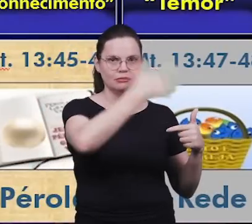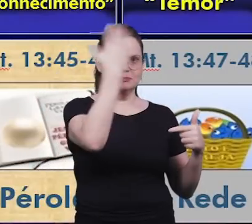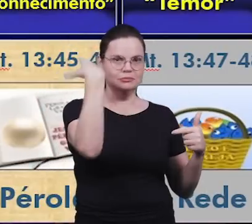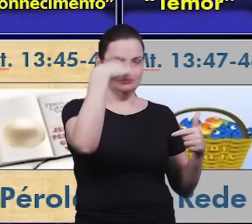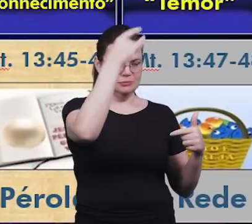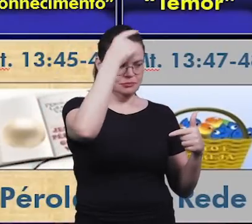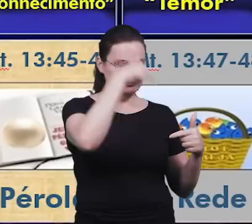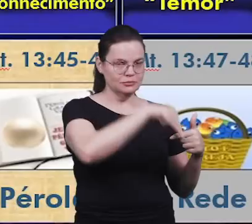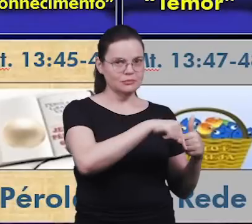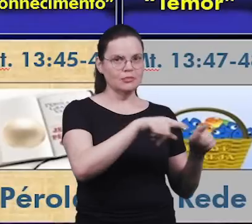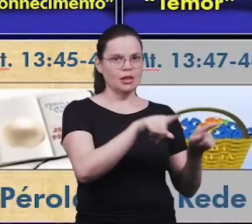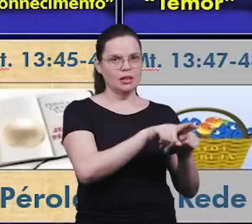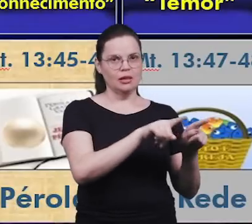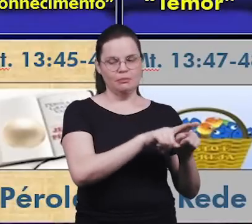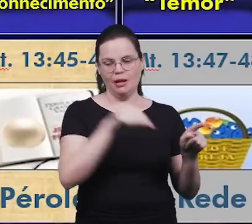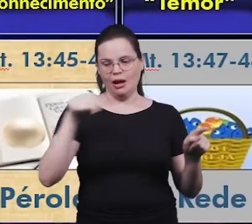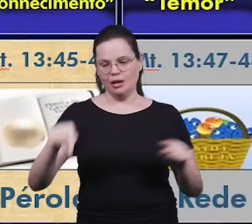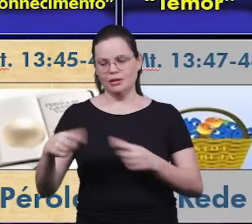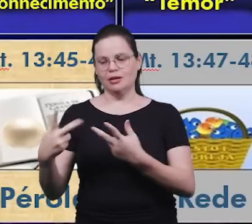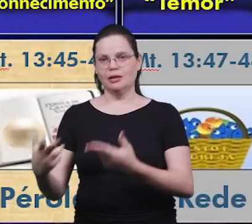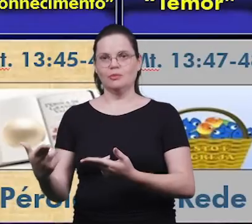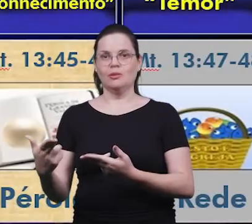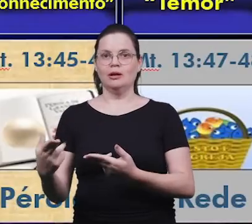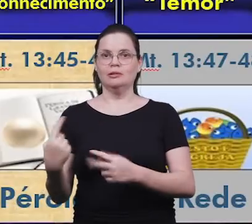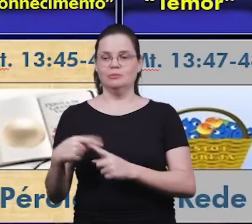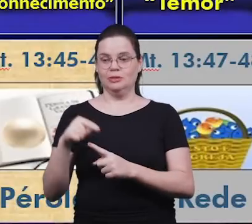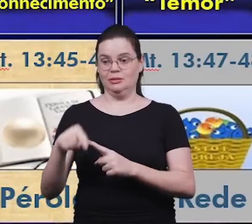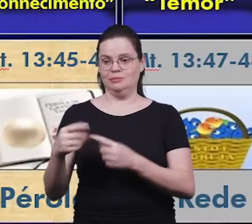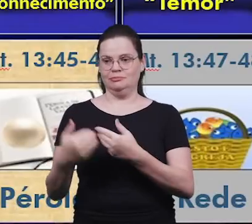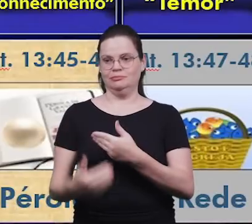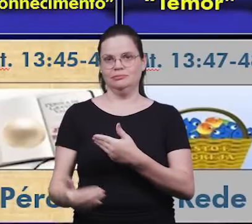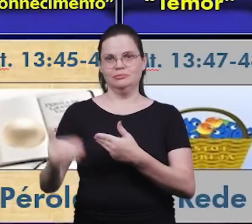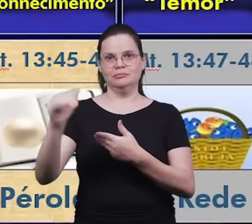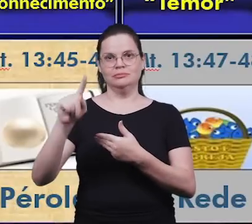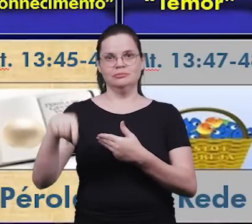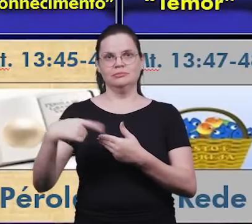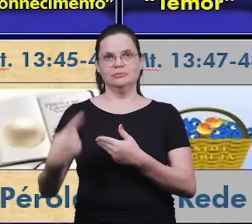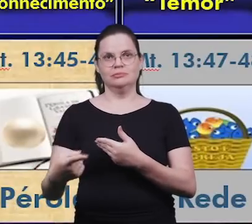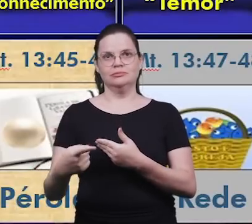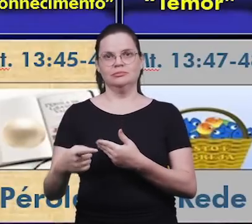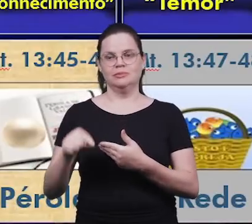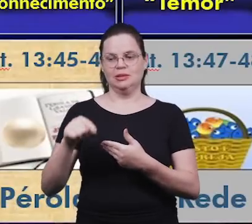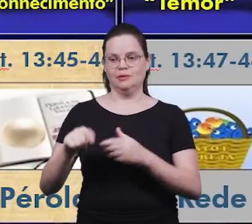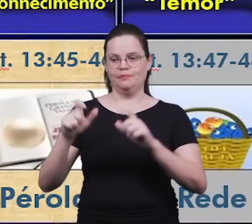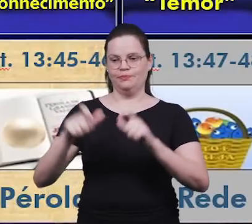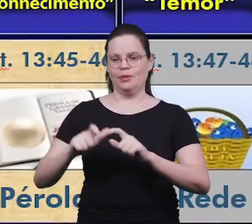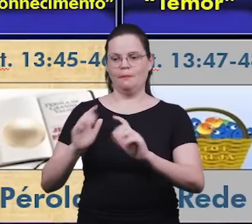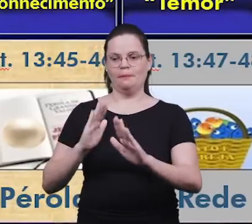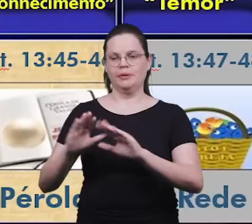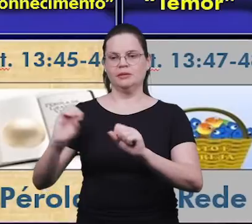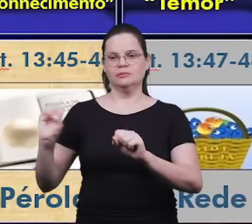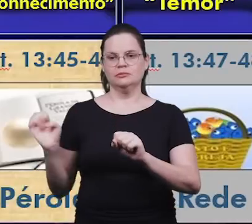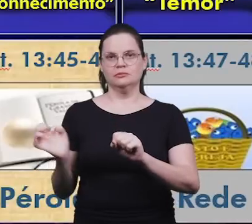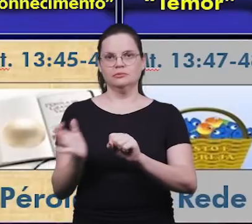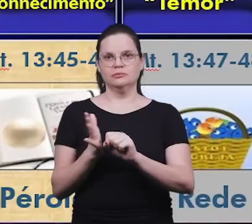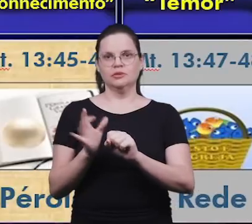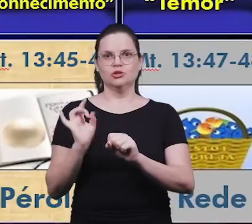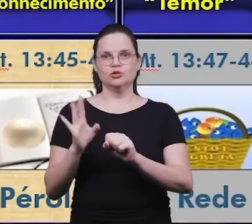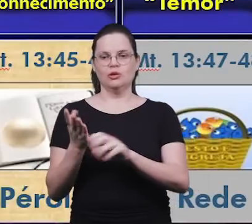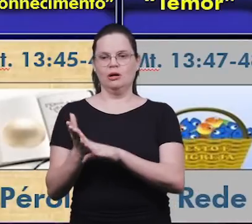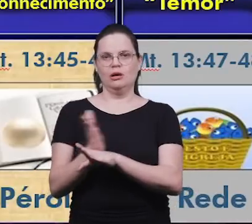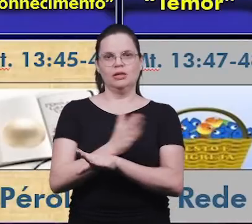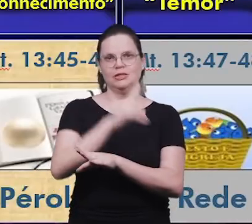de Sardes, porque a partir de Sardes, nós não estamos nos referindo à igreja de Sardes como se fosse um momento apenas histórico.